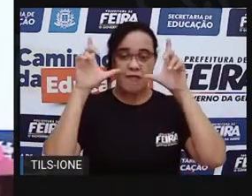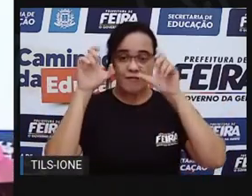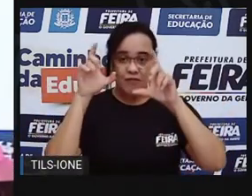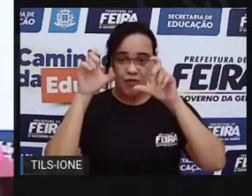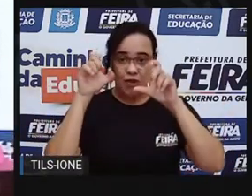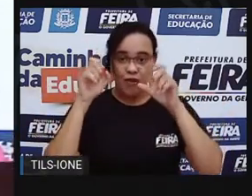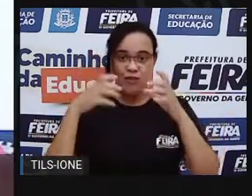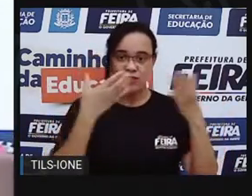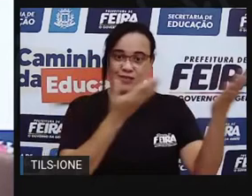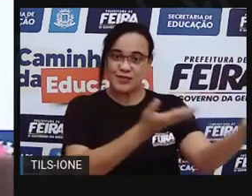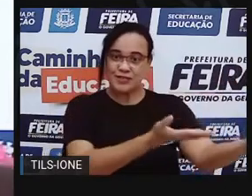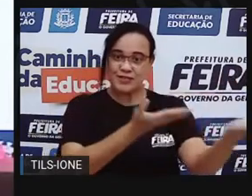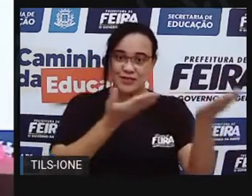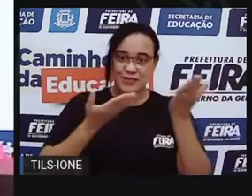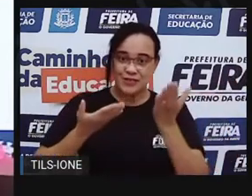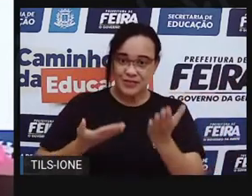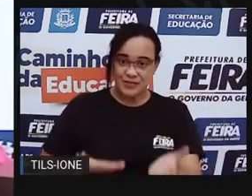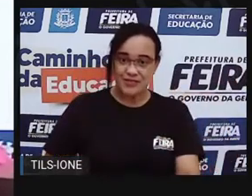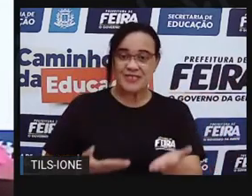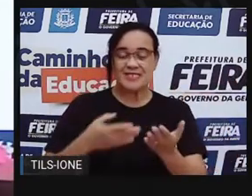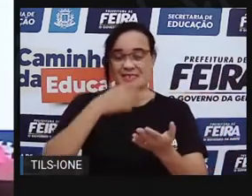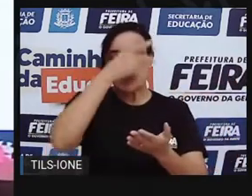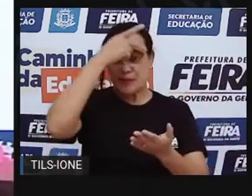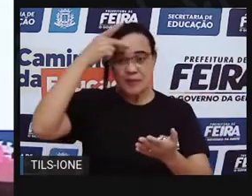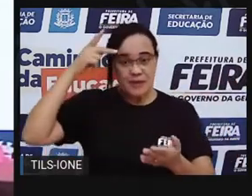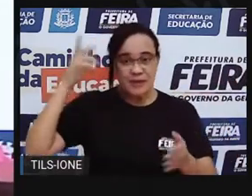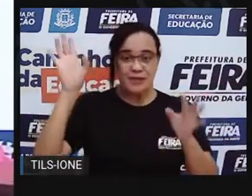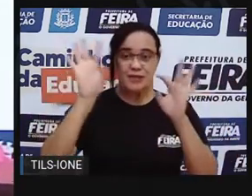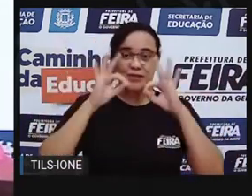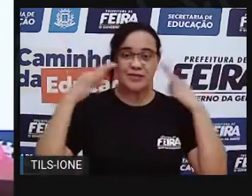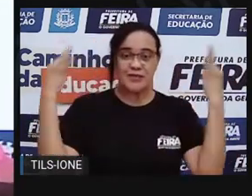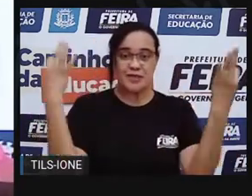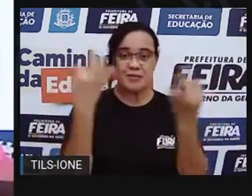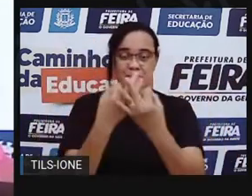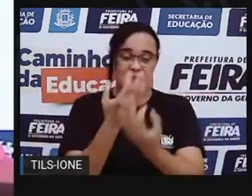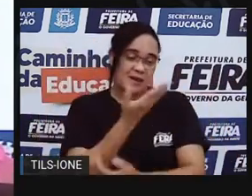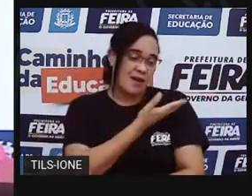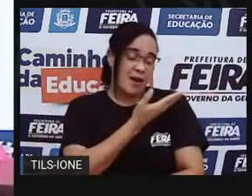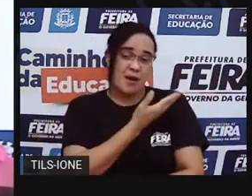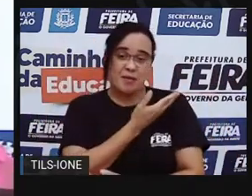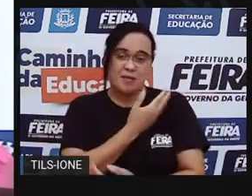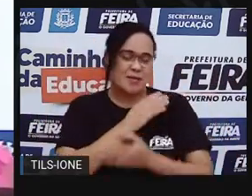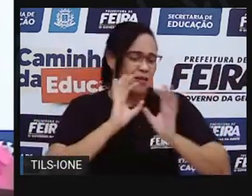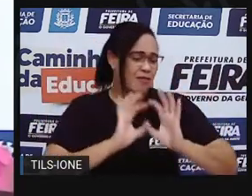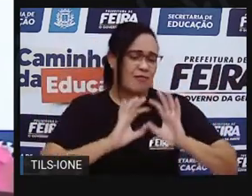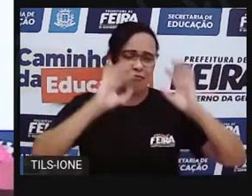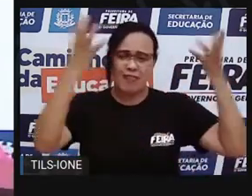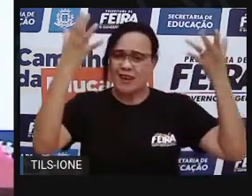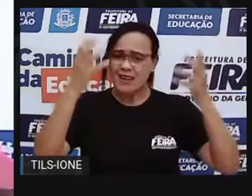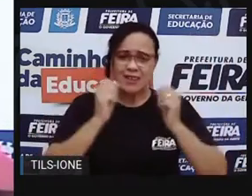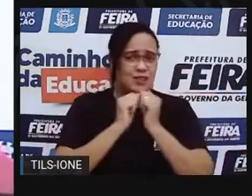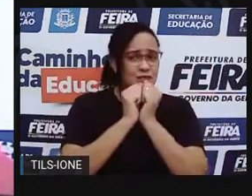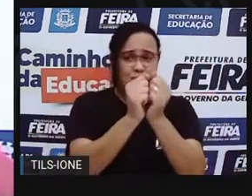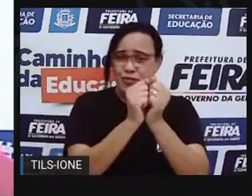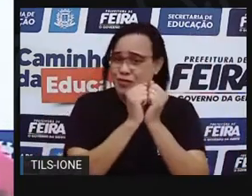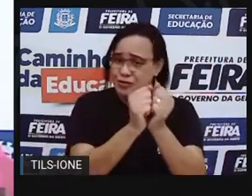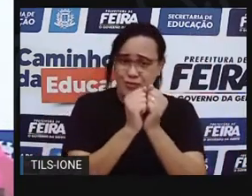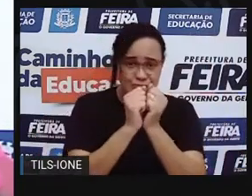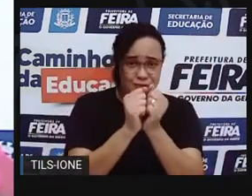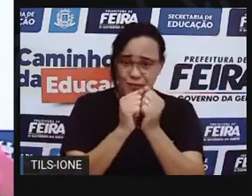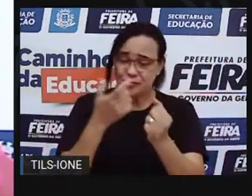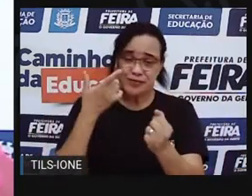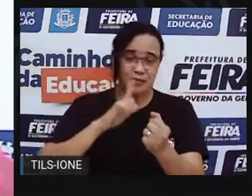e convidam os parentes, os amigos para celebrar essa conquista, não